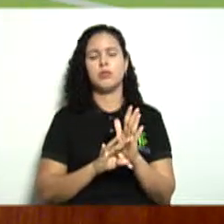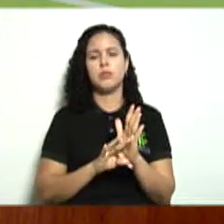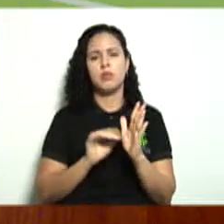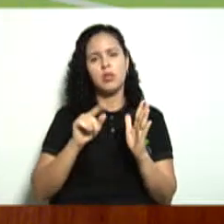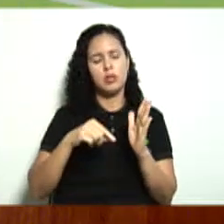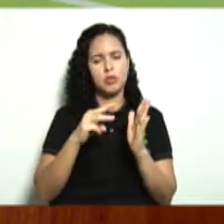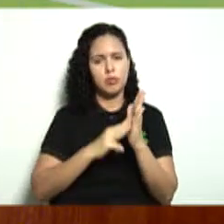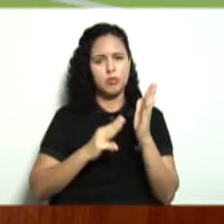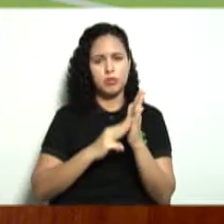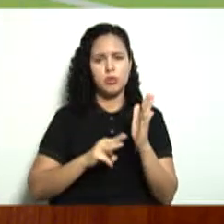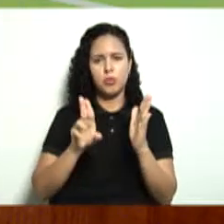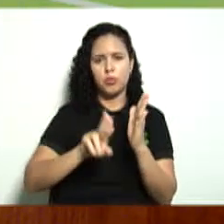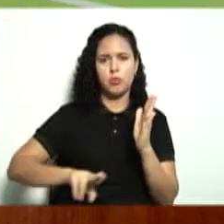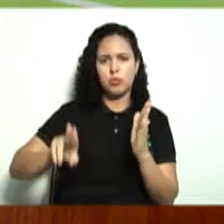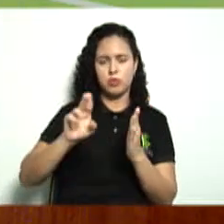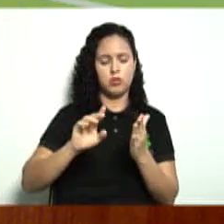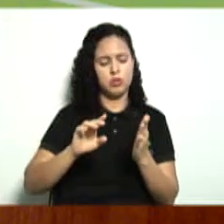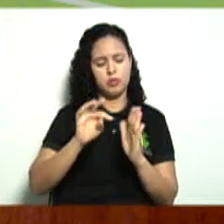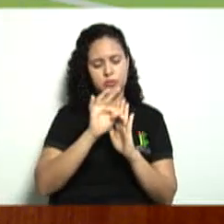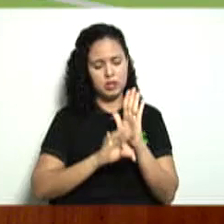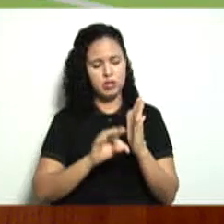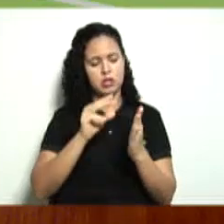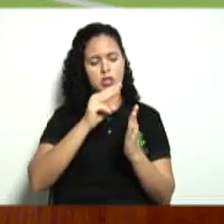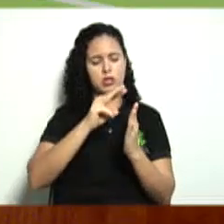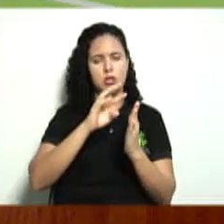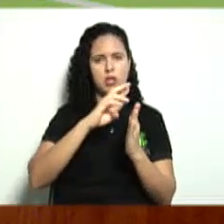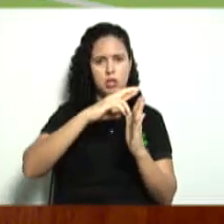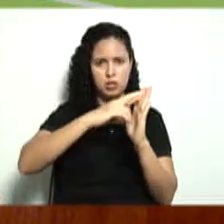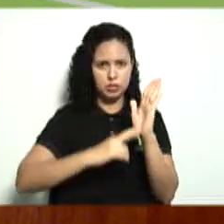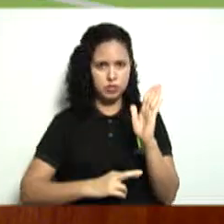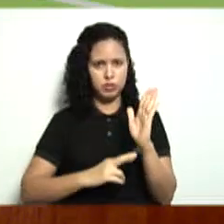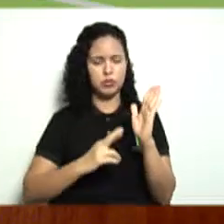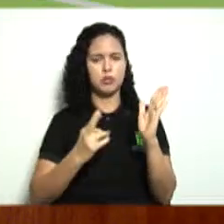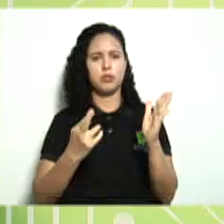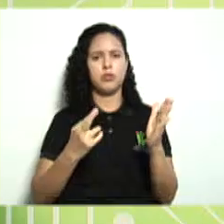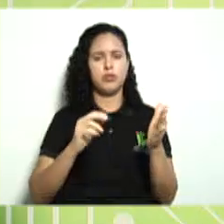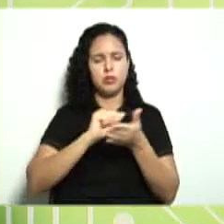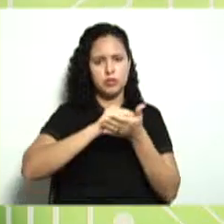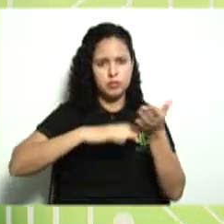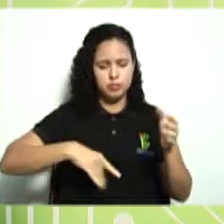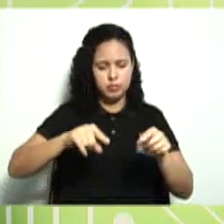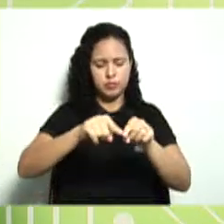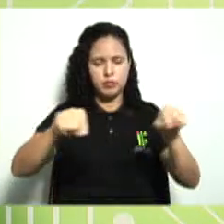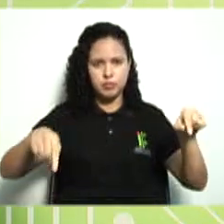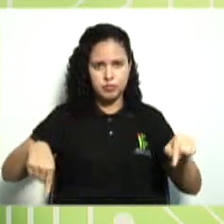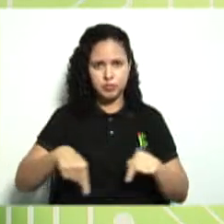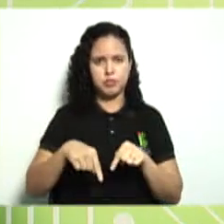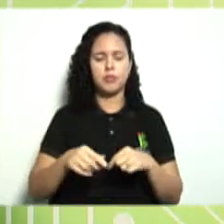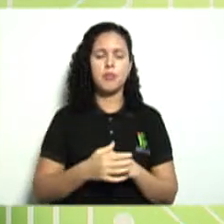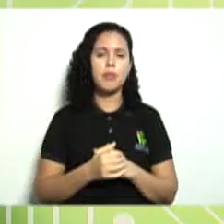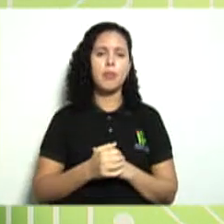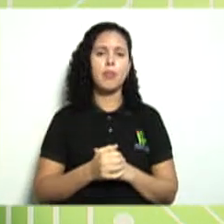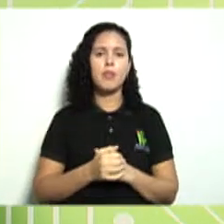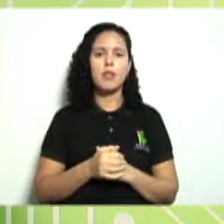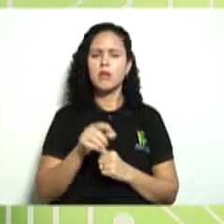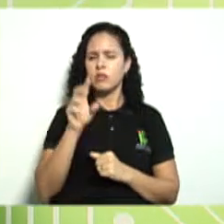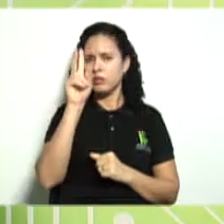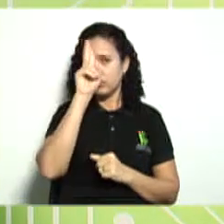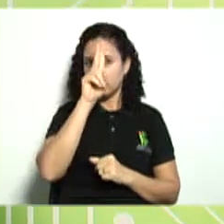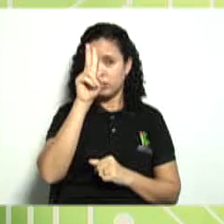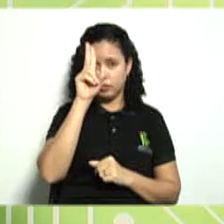relatórios, as atividades de sala de aula. Tá bom? Mais uma dica importante aí, Luiz. Boa. Então, já que você conhece aí, já